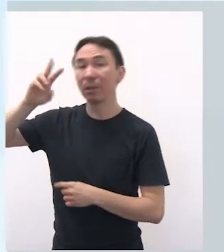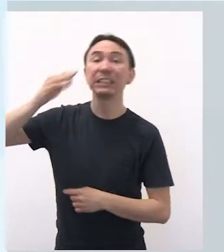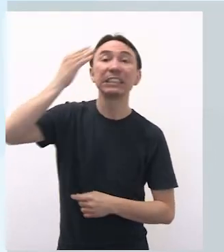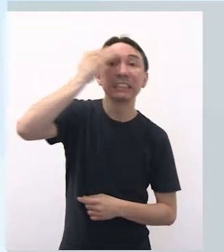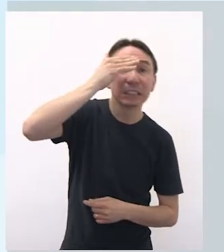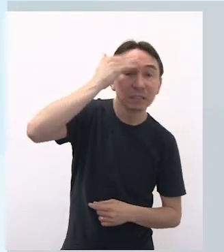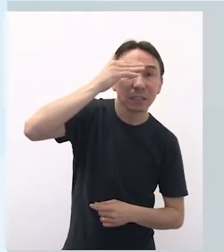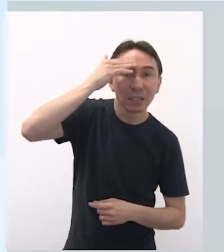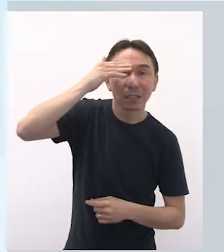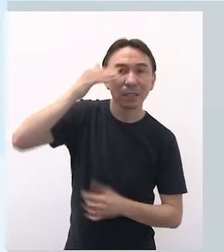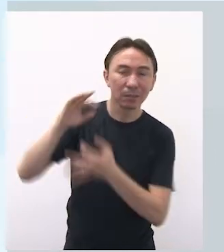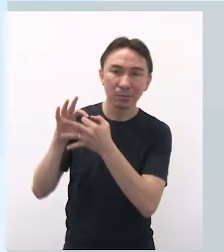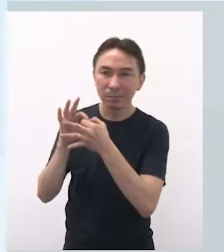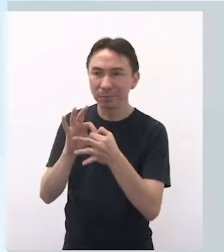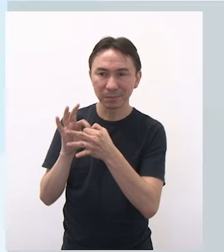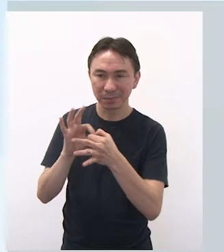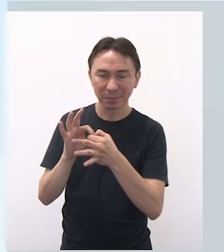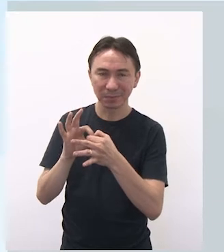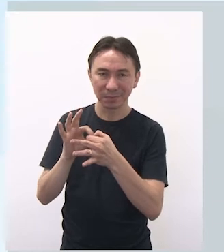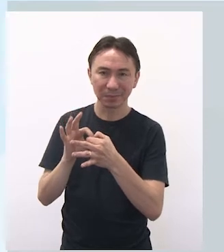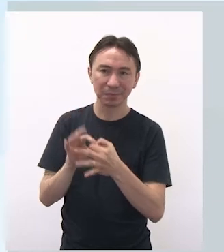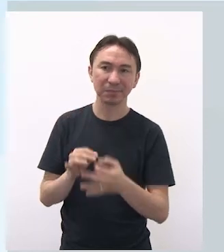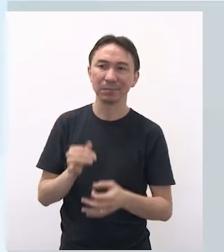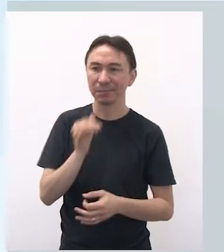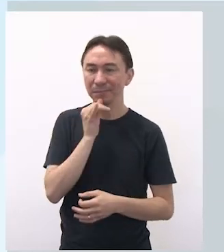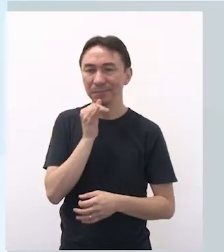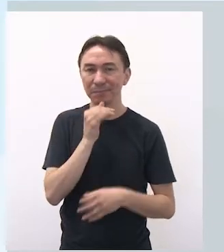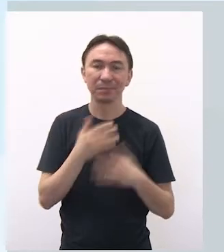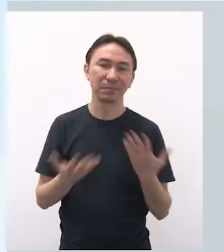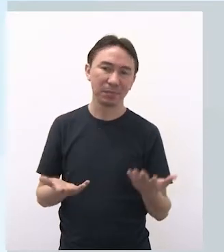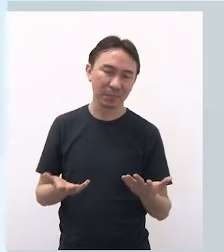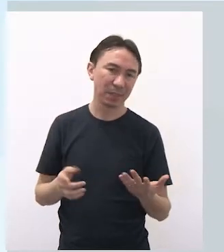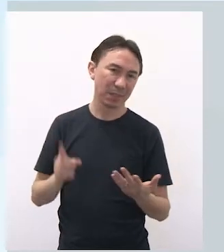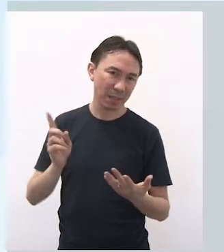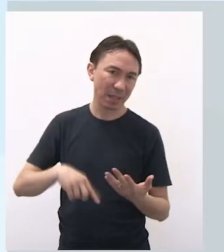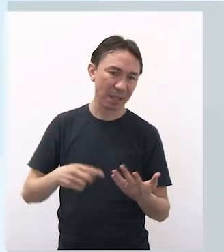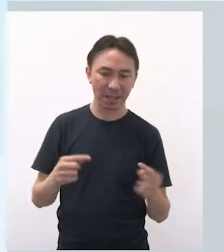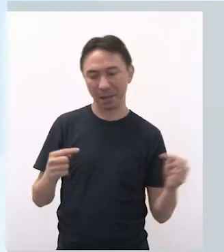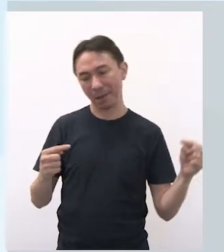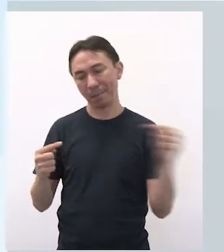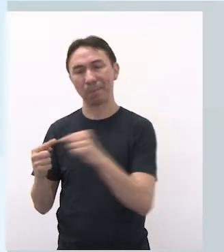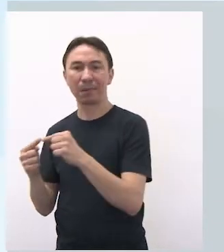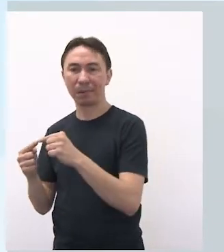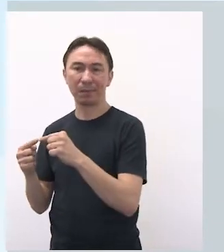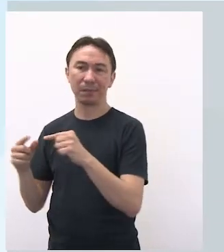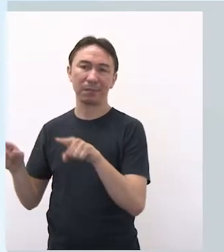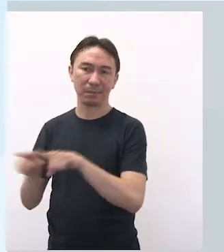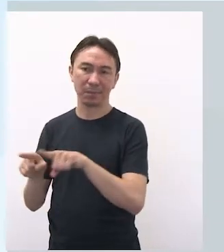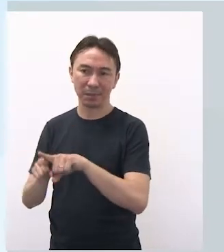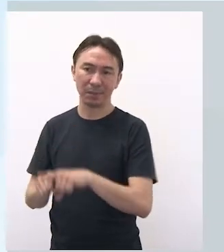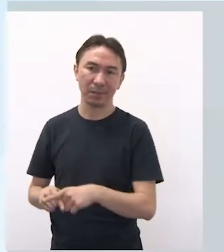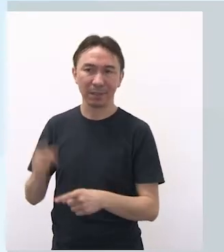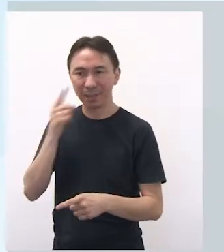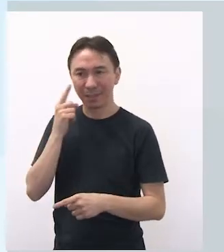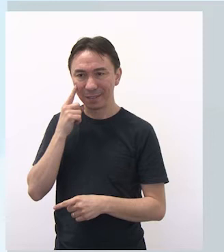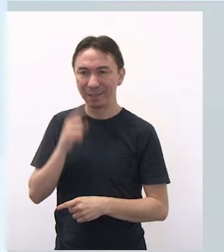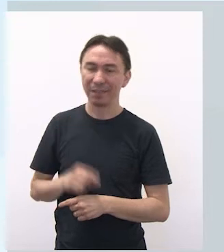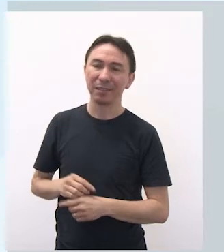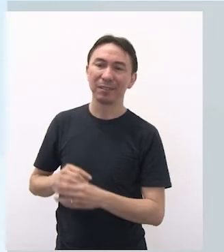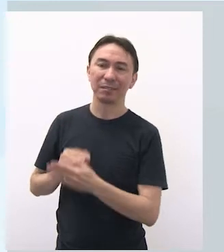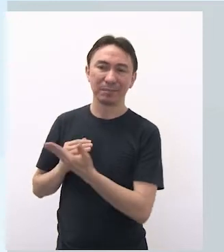de conteúdo de Zabala, no caso, com os conteúdos factuais, que são considerados, né,